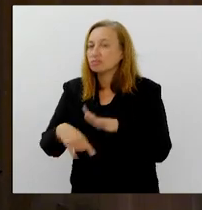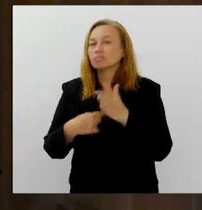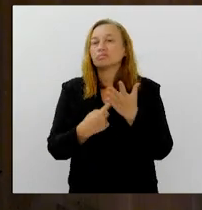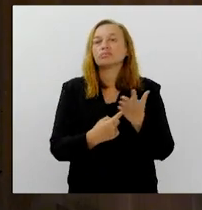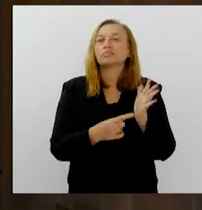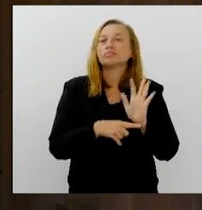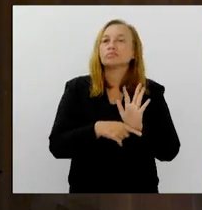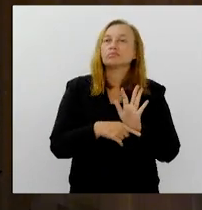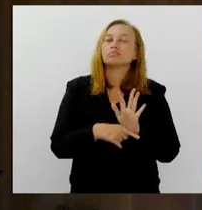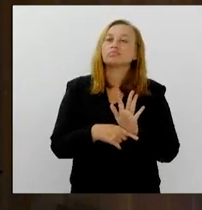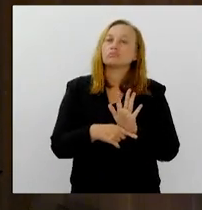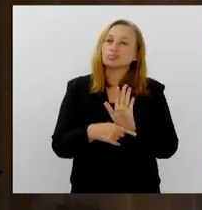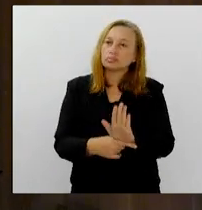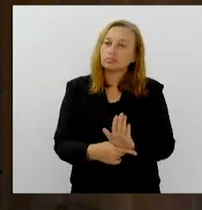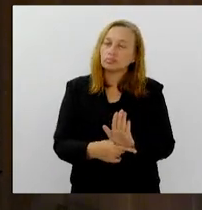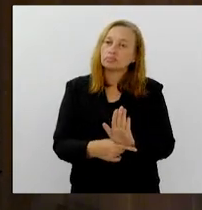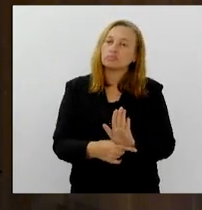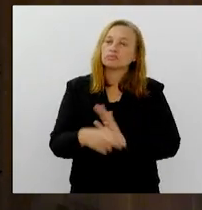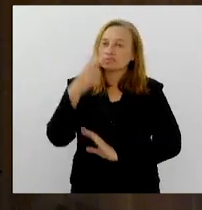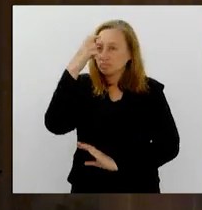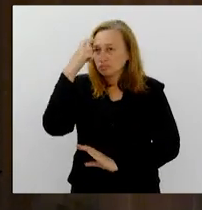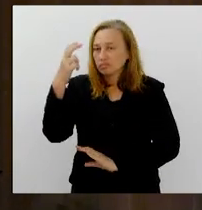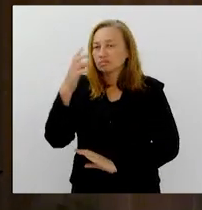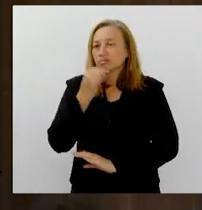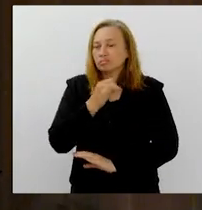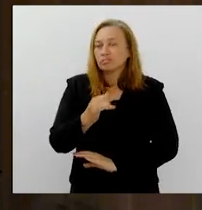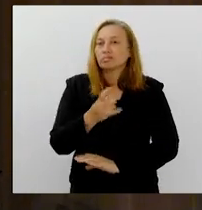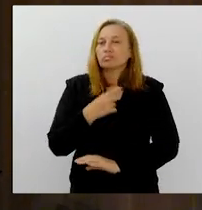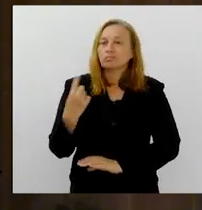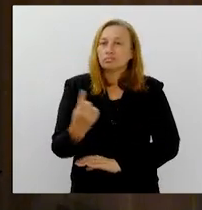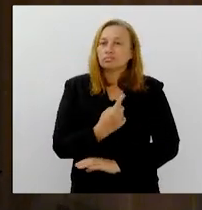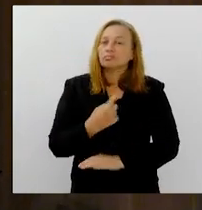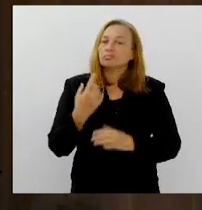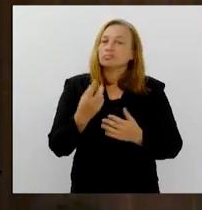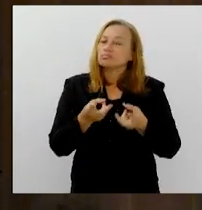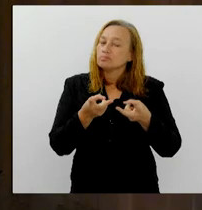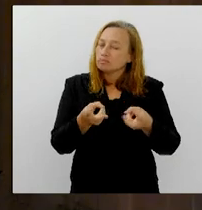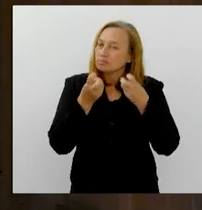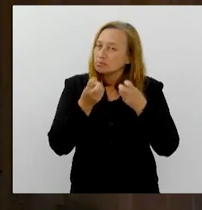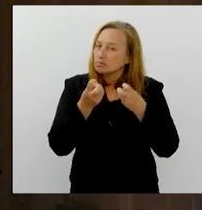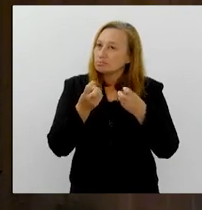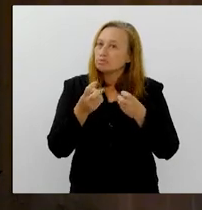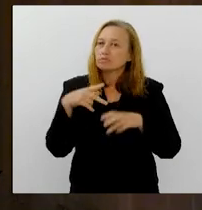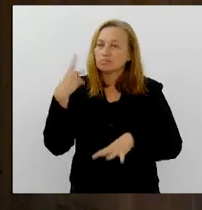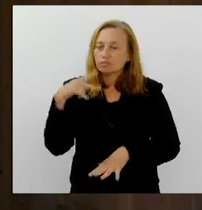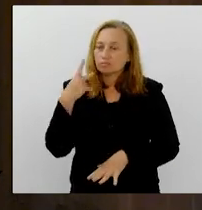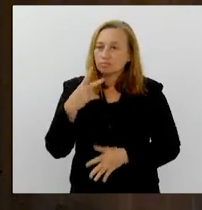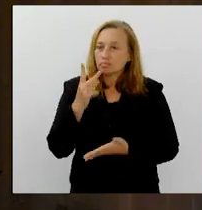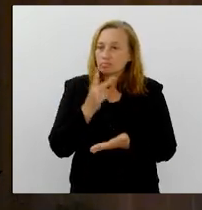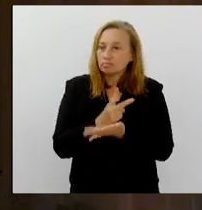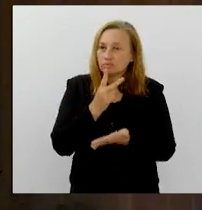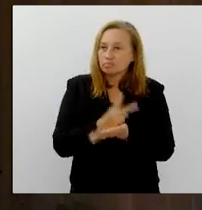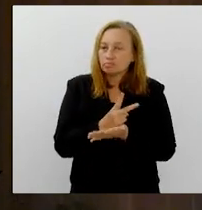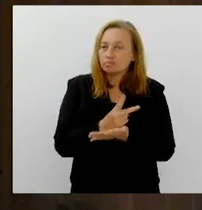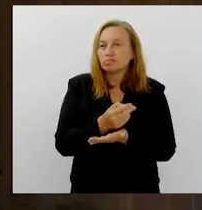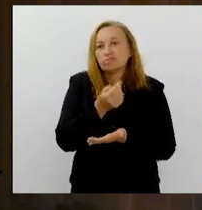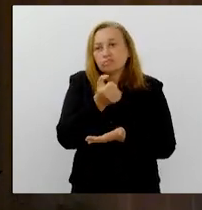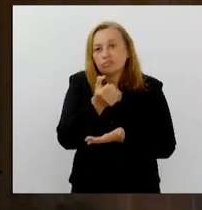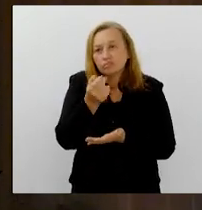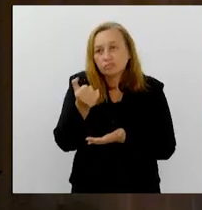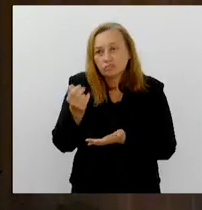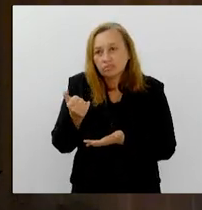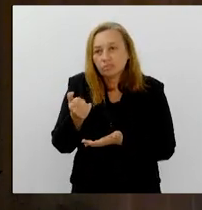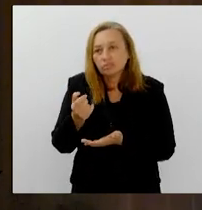com o prêmio entregou para a cultura fluminense, nós percebemos que, no parlamento, apesar de poucos,